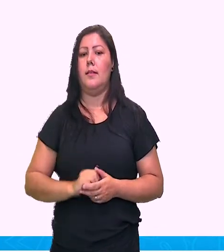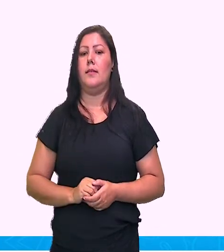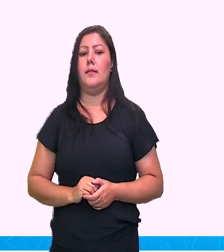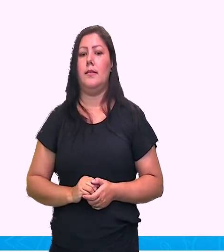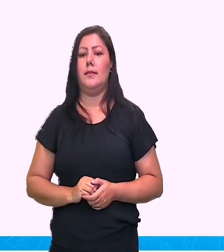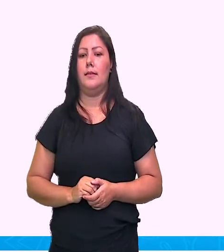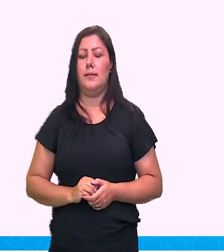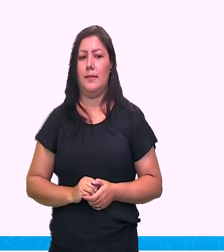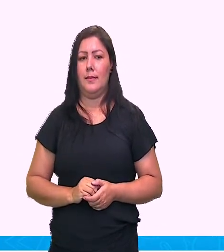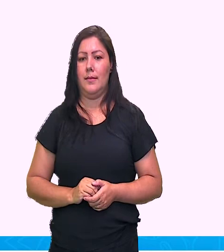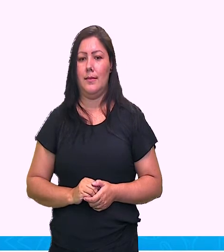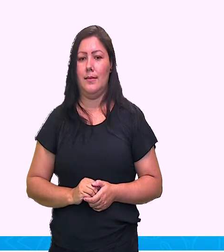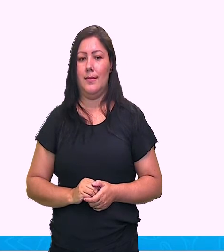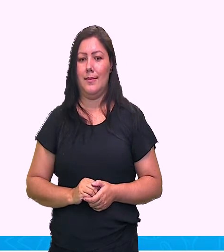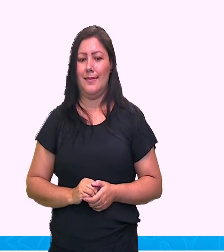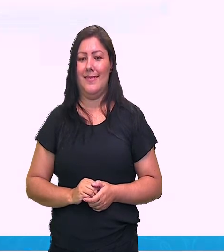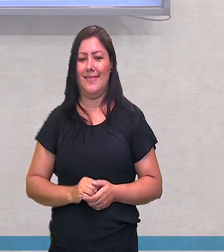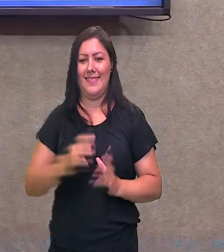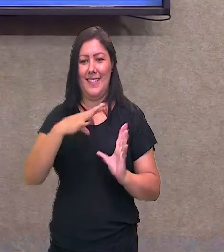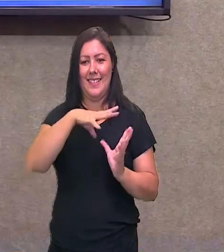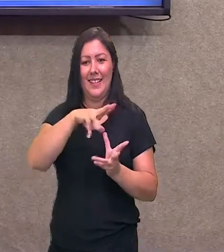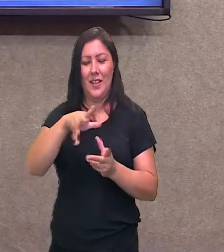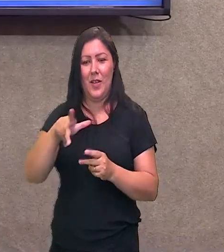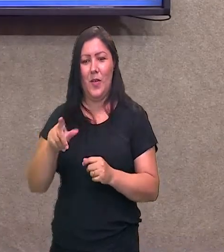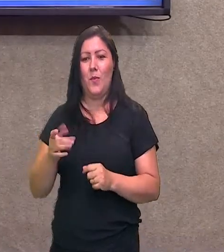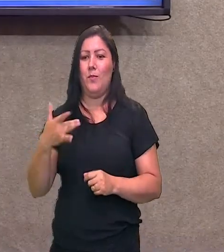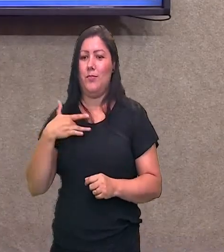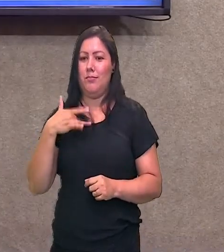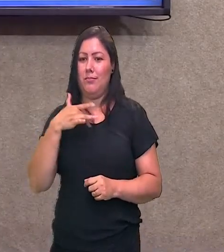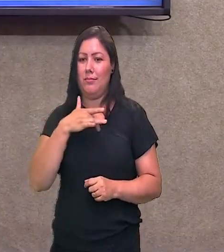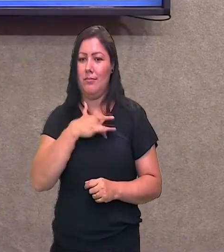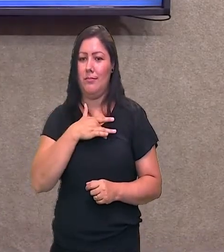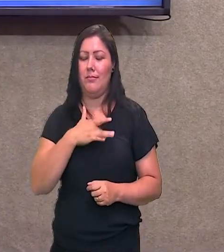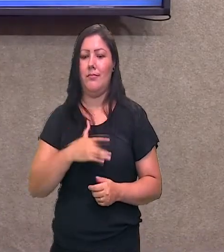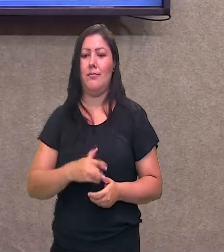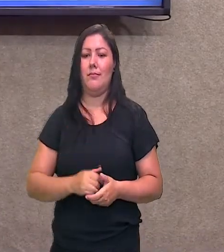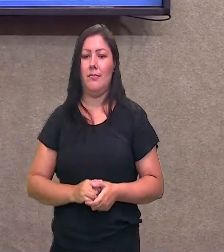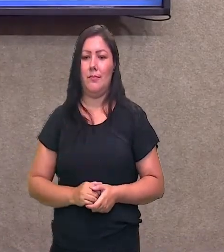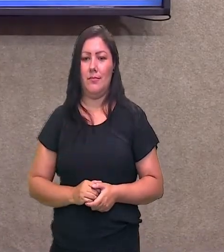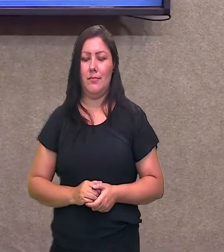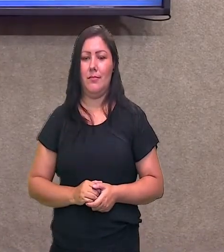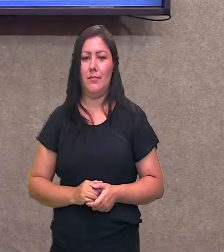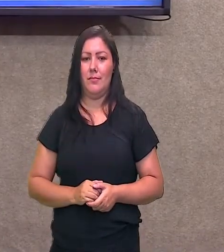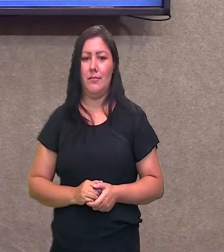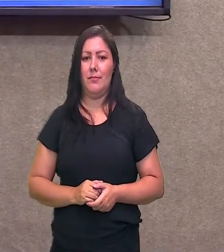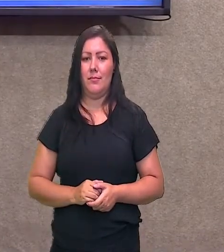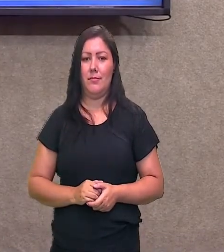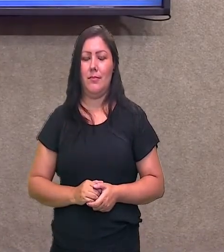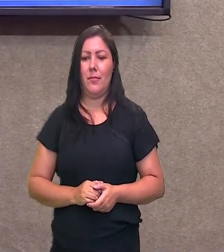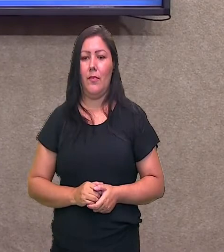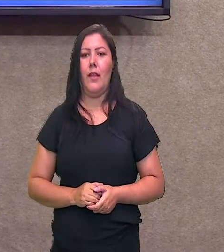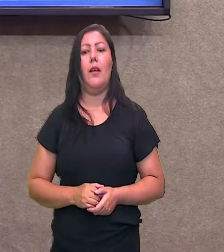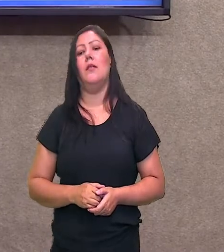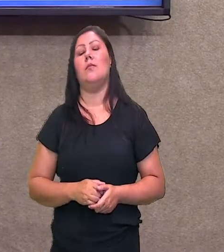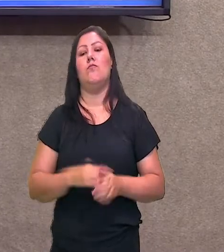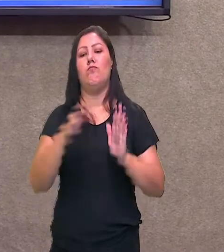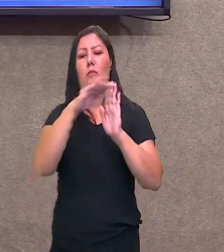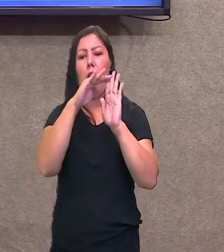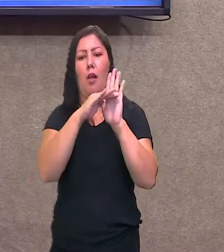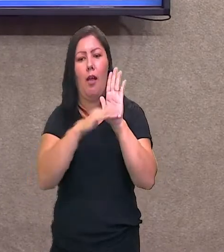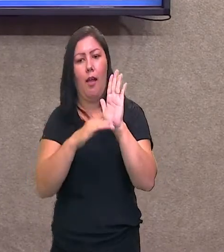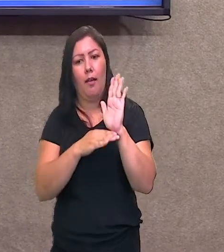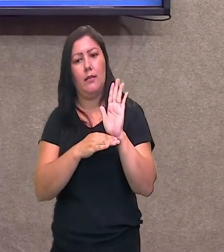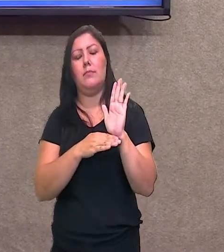OMS, agora é S. Organização Mundial da Saúde. Essa é muito conhecida. Nós vemos os protocolos que nós